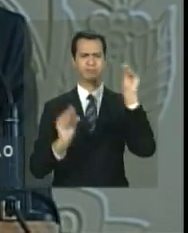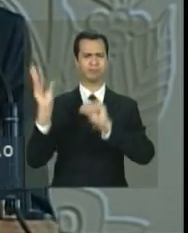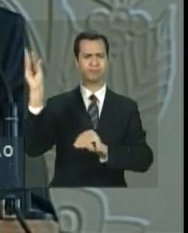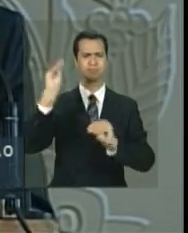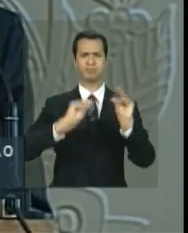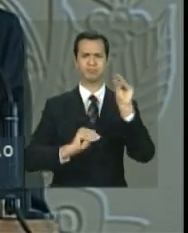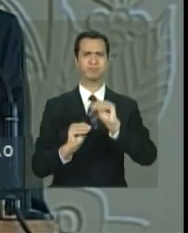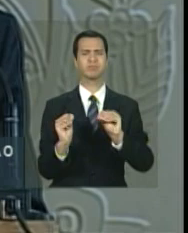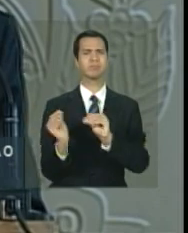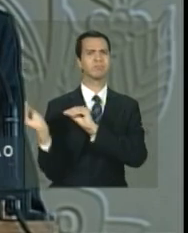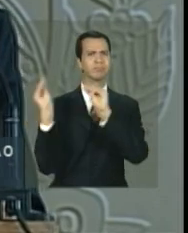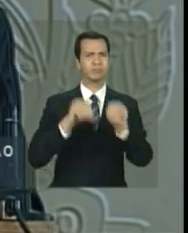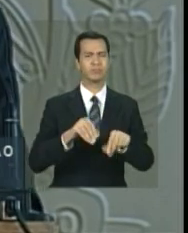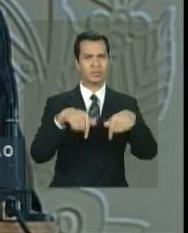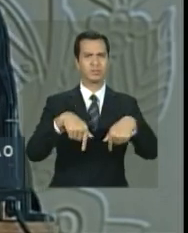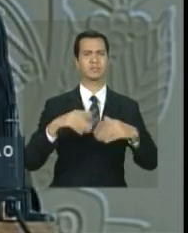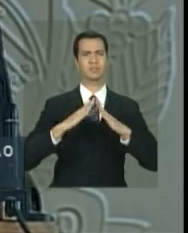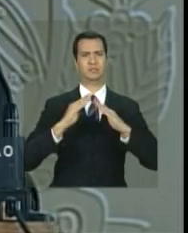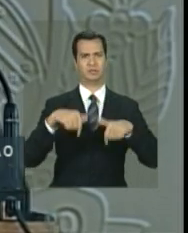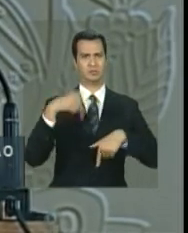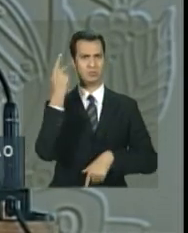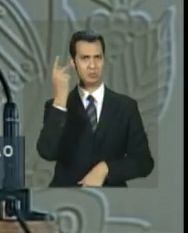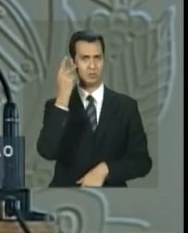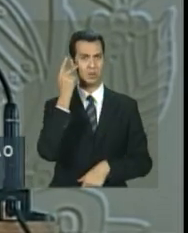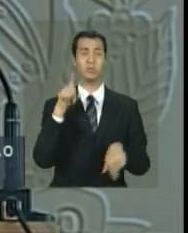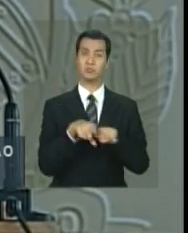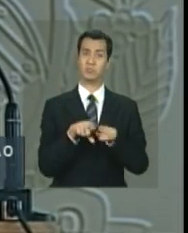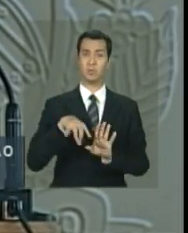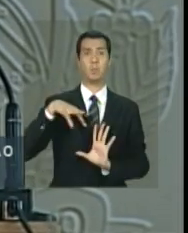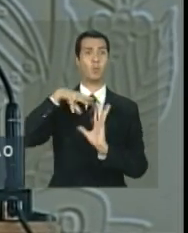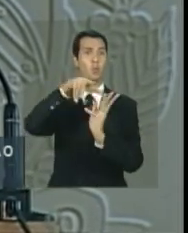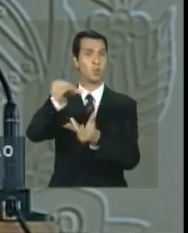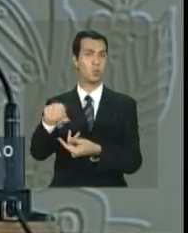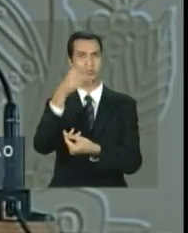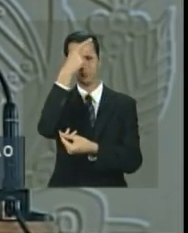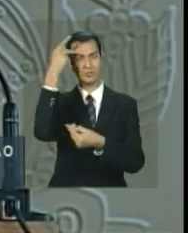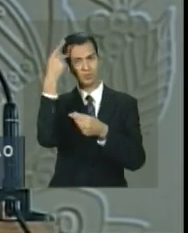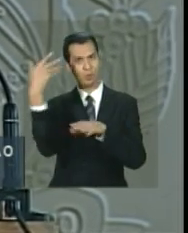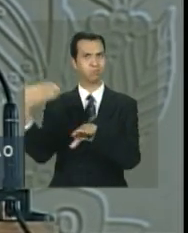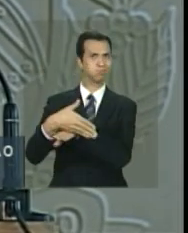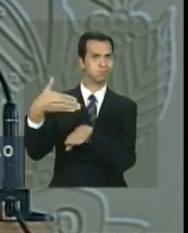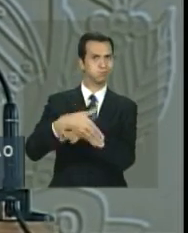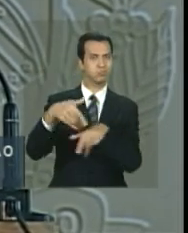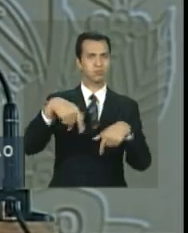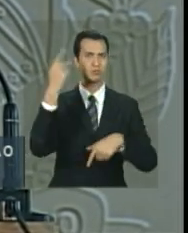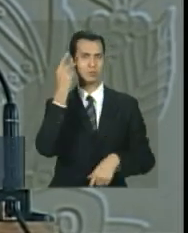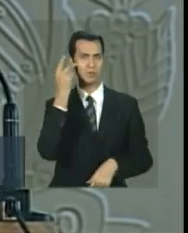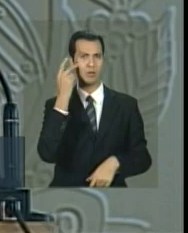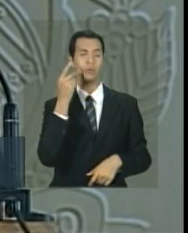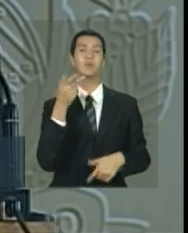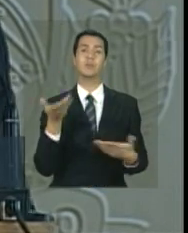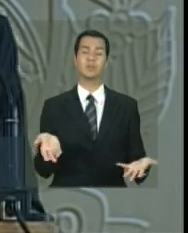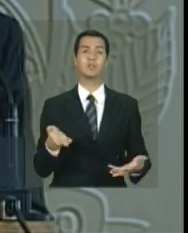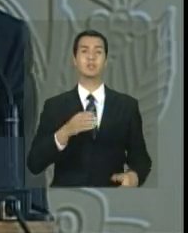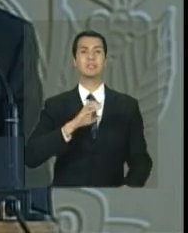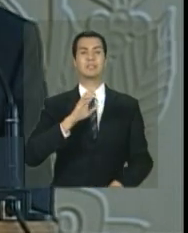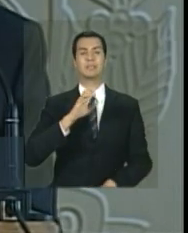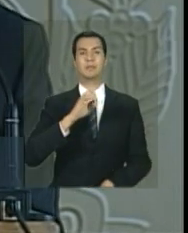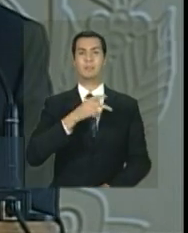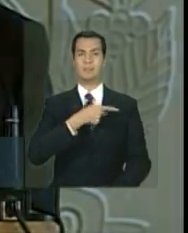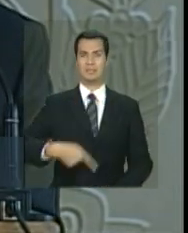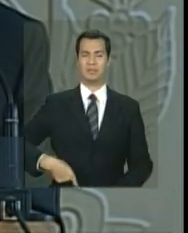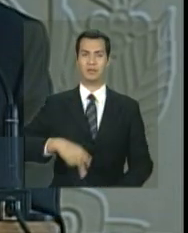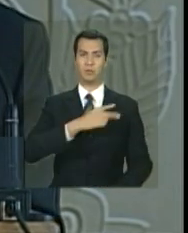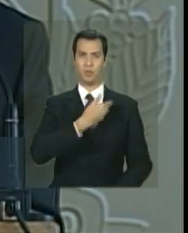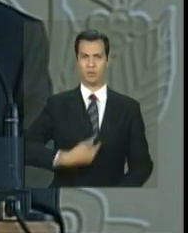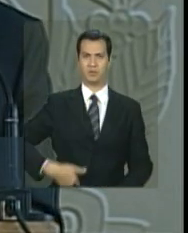Serra sempre lembra que São Paulo é a terra onde japonês fala